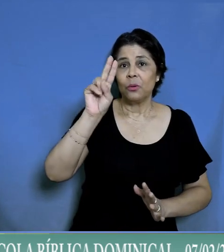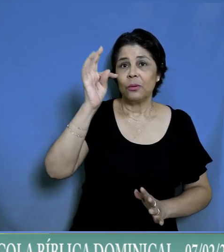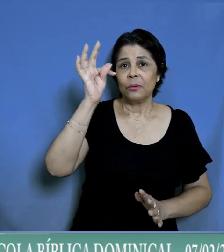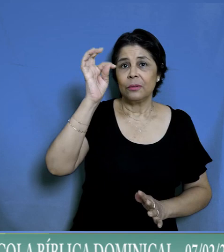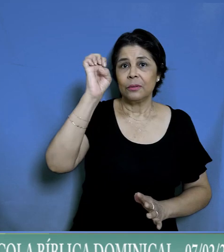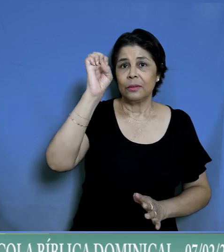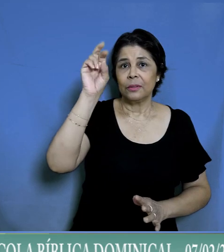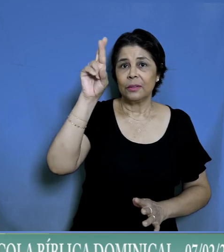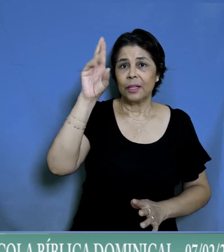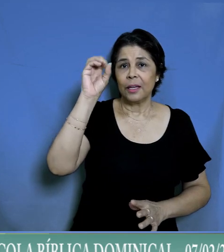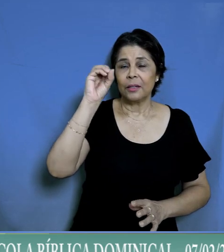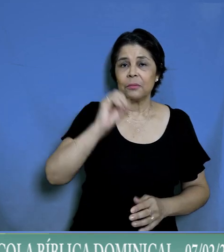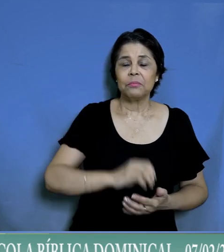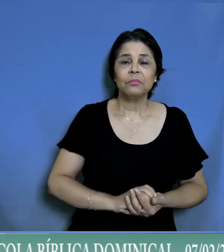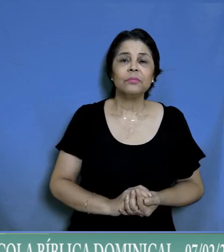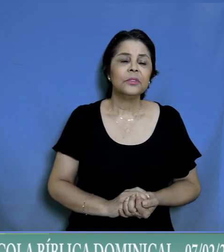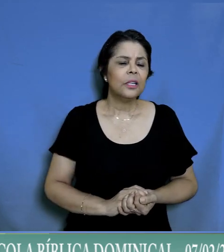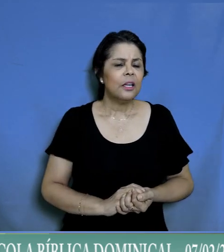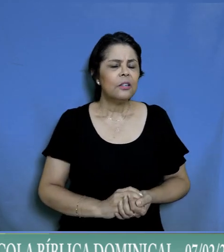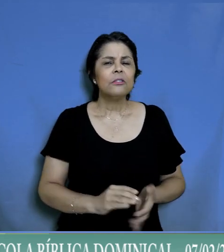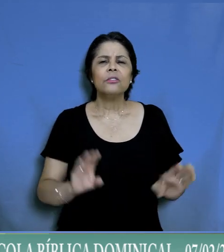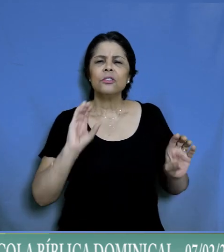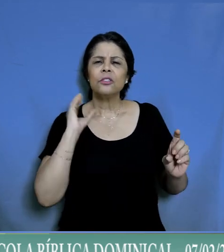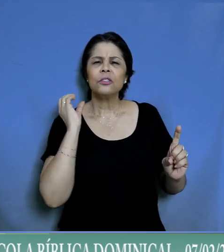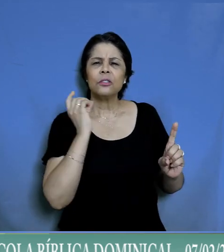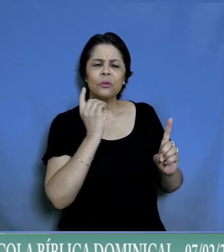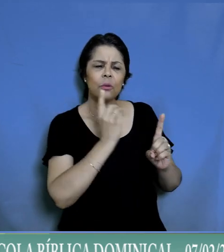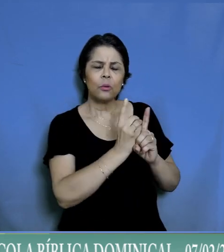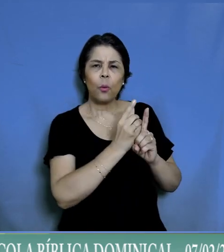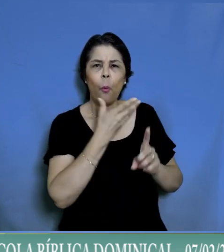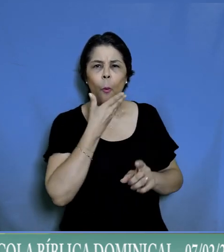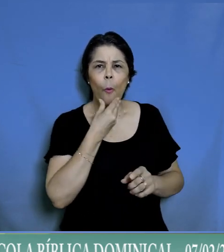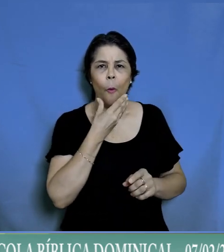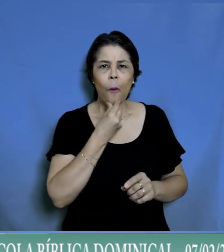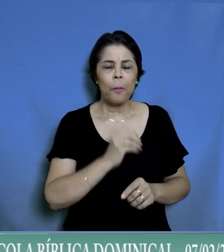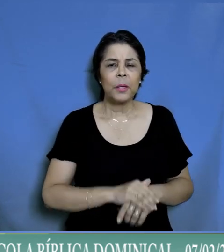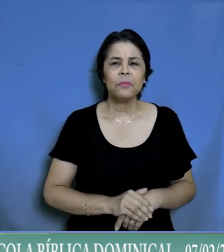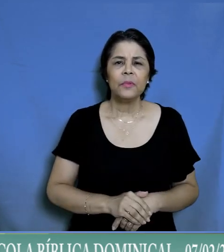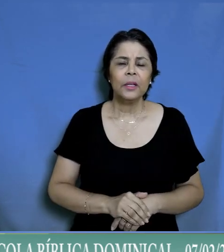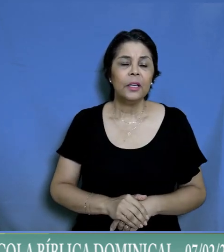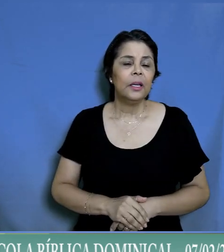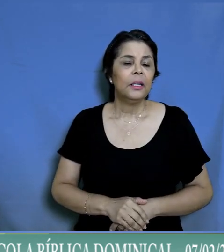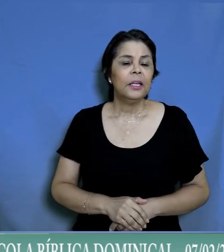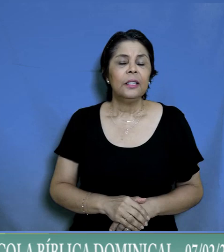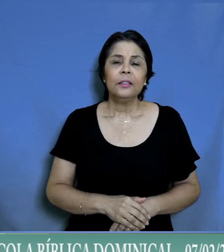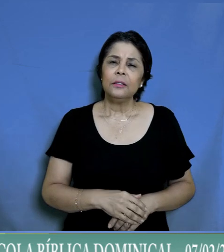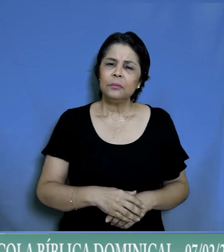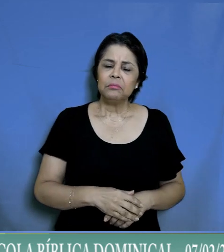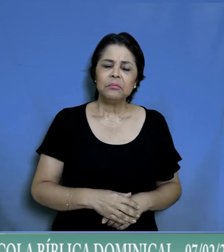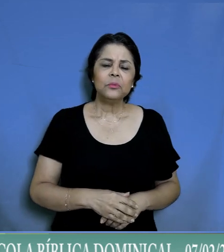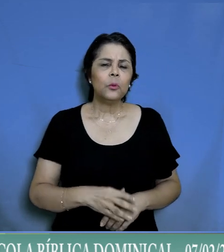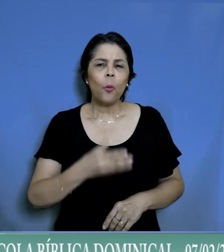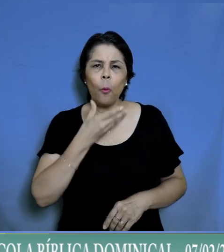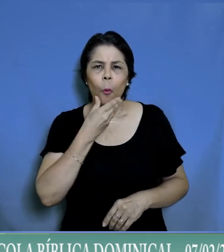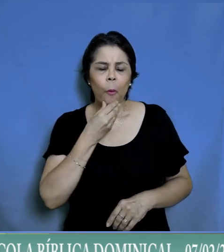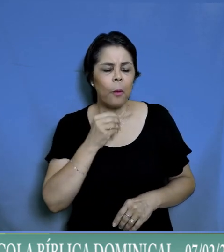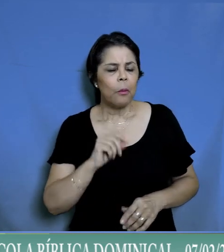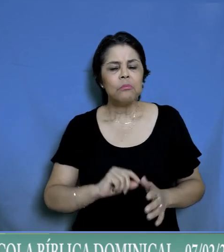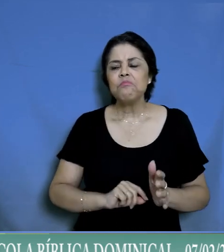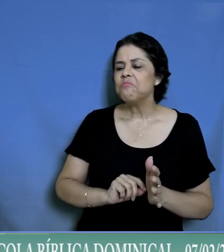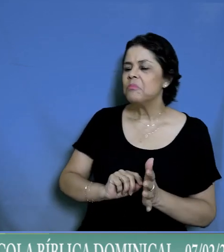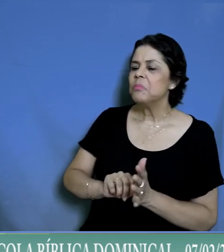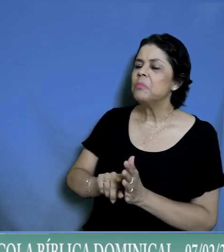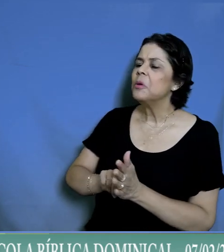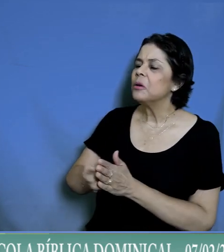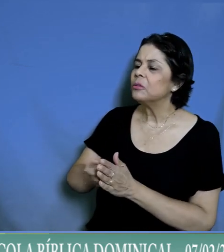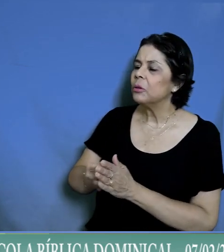sapato que eu estou fazendo? Lutero respondeu, faça um bom sapato e cobre um bom preço. faça